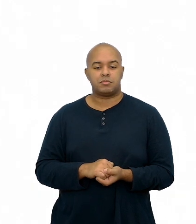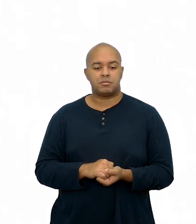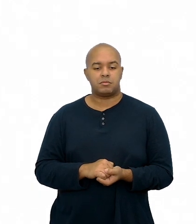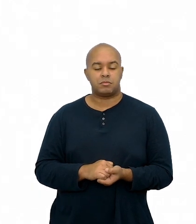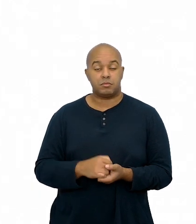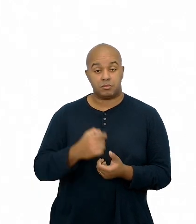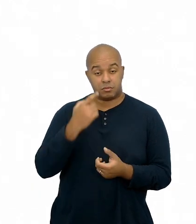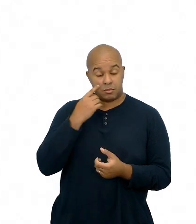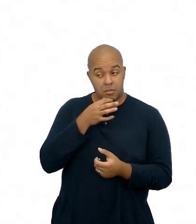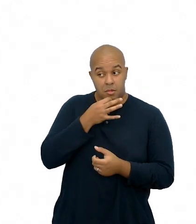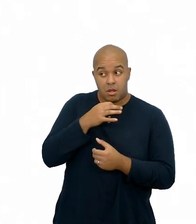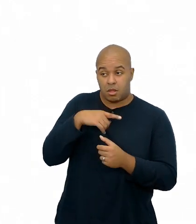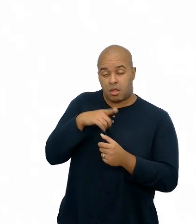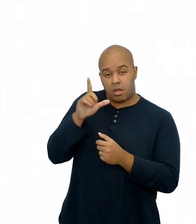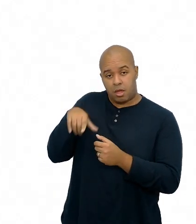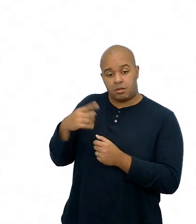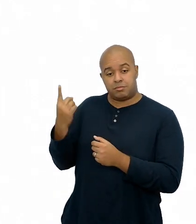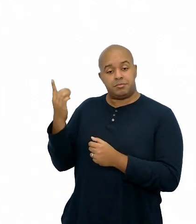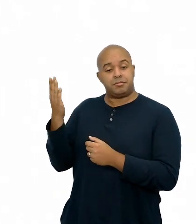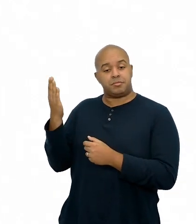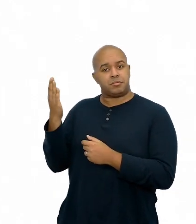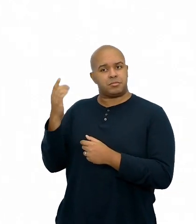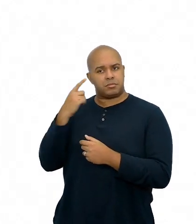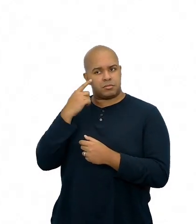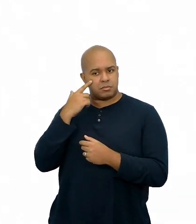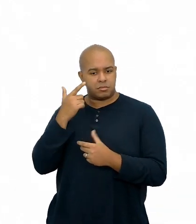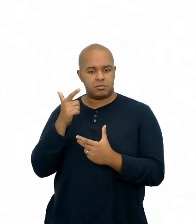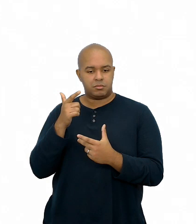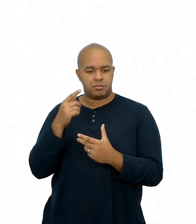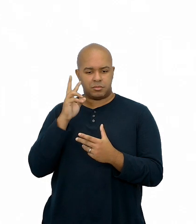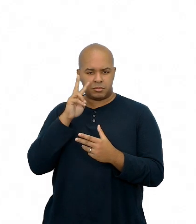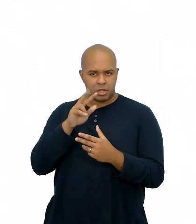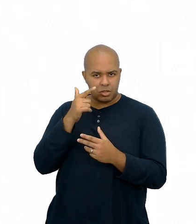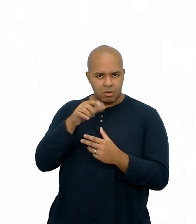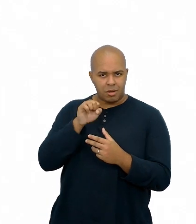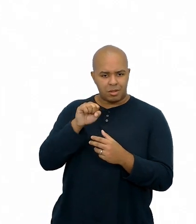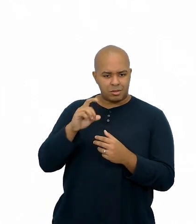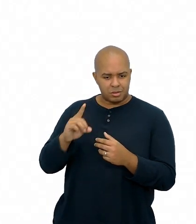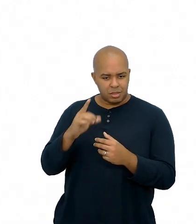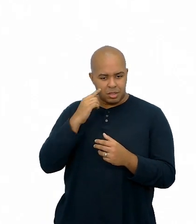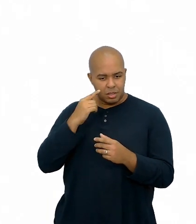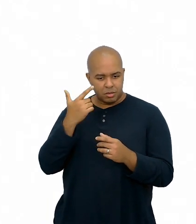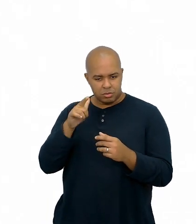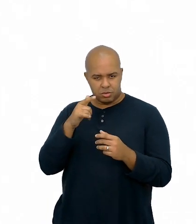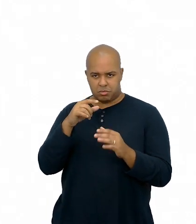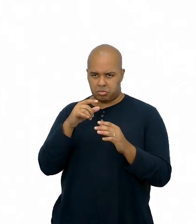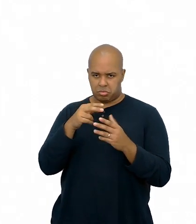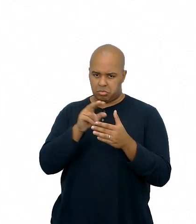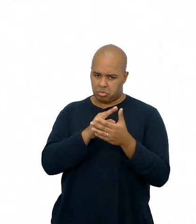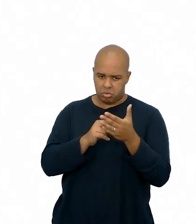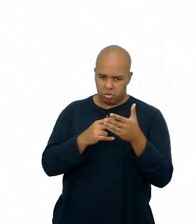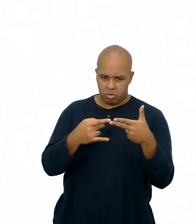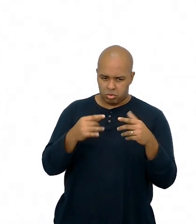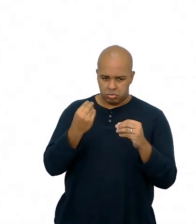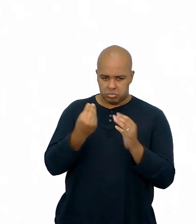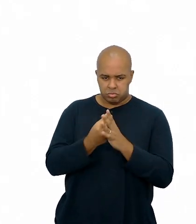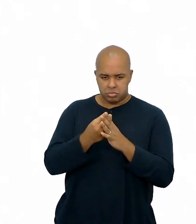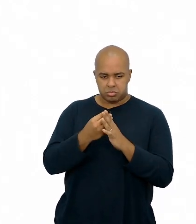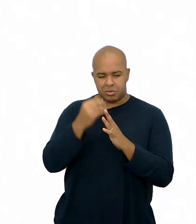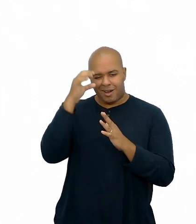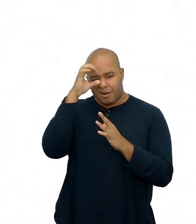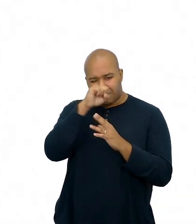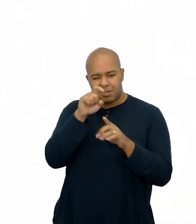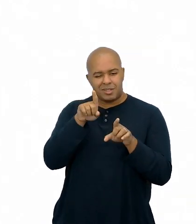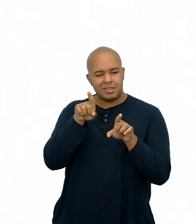Bom, as sugestões são, né, neste caso aqui, revisite, né, nesse encontro, né, nós mostramos